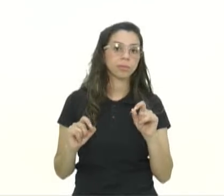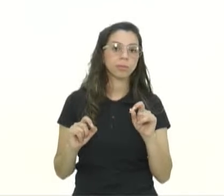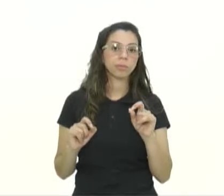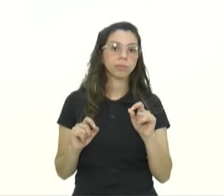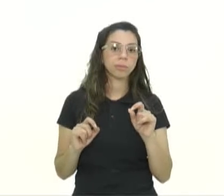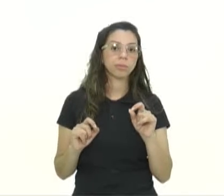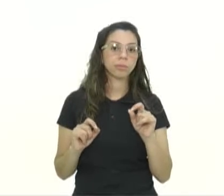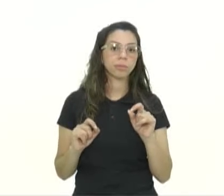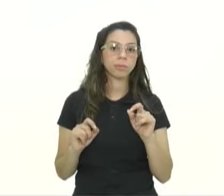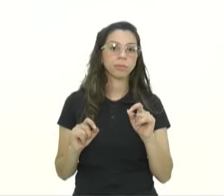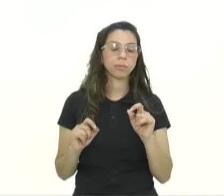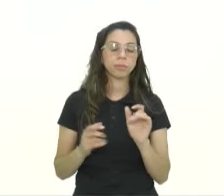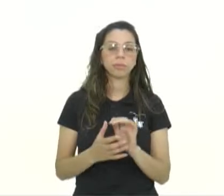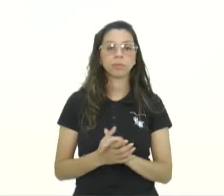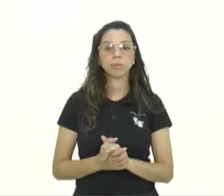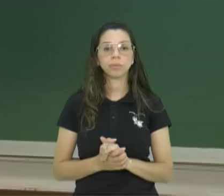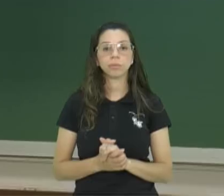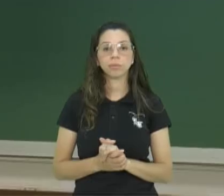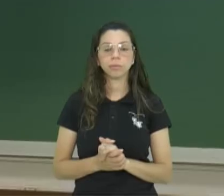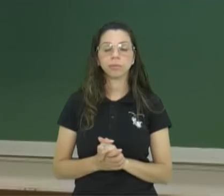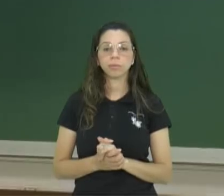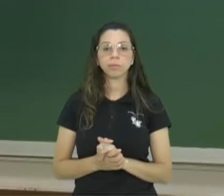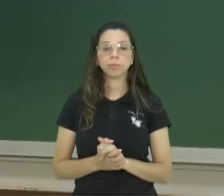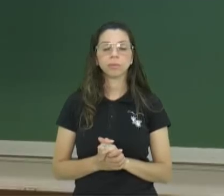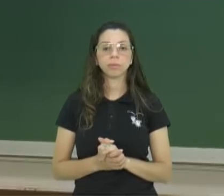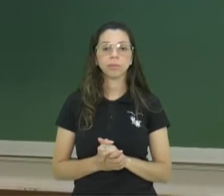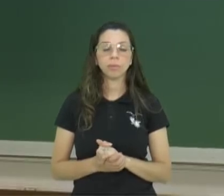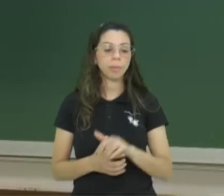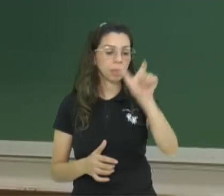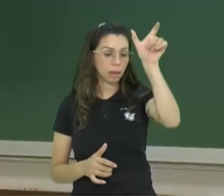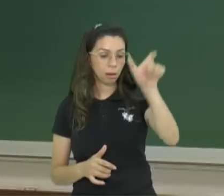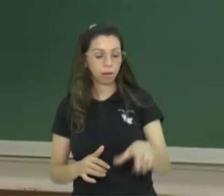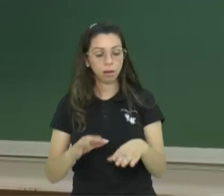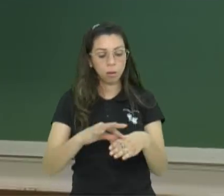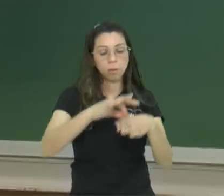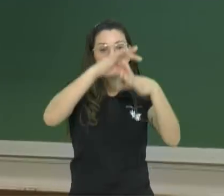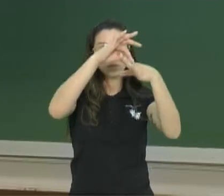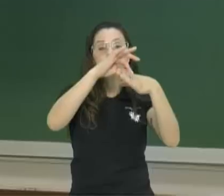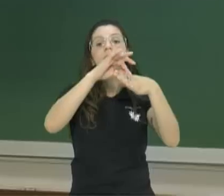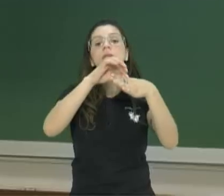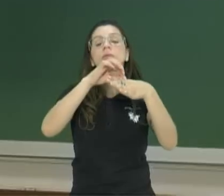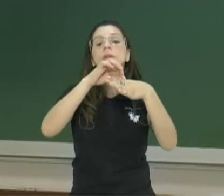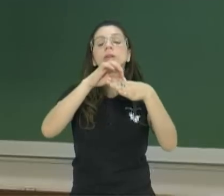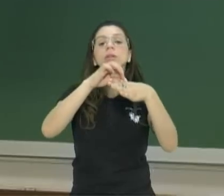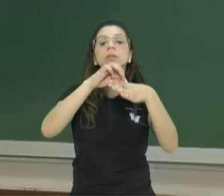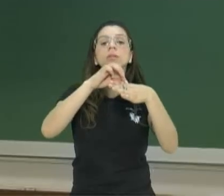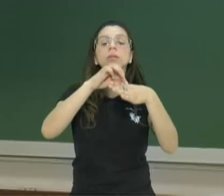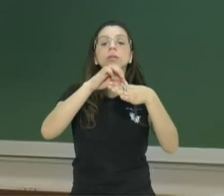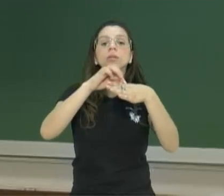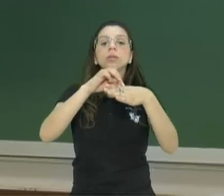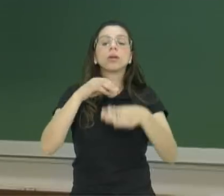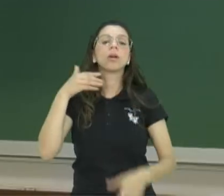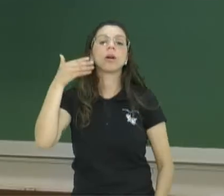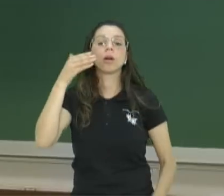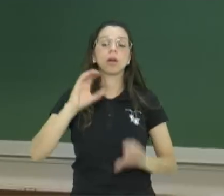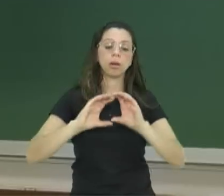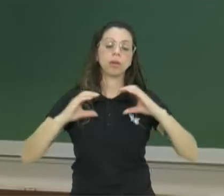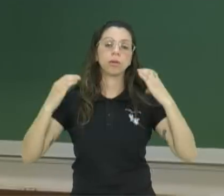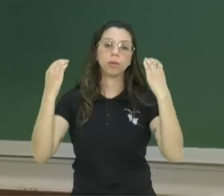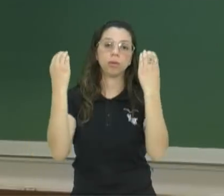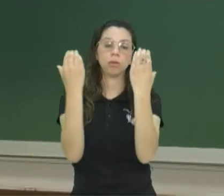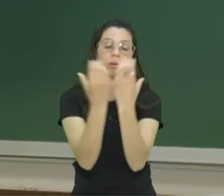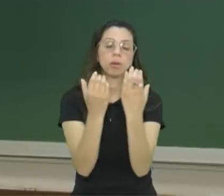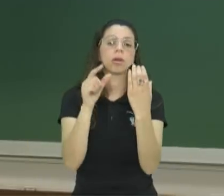foi uma figura nacional, né, que liderou a Conferência de Liderança Cristã